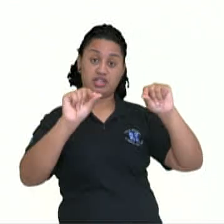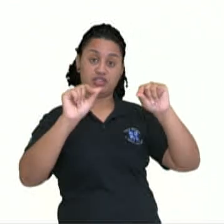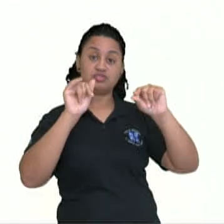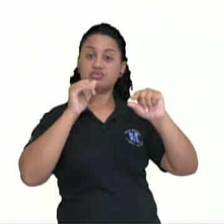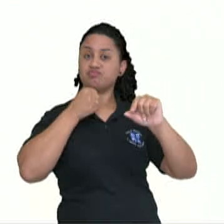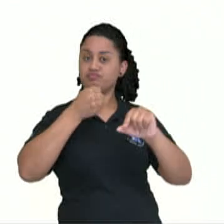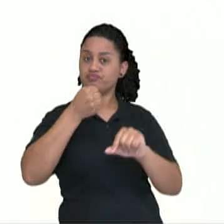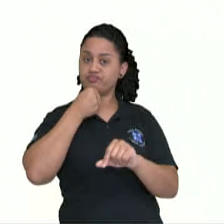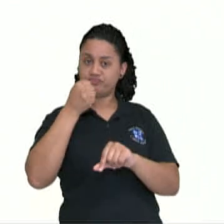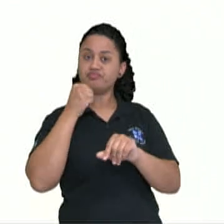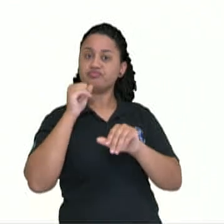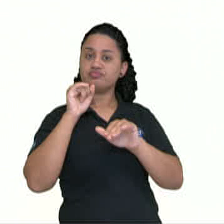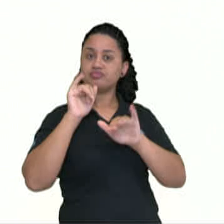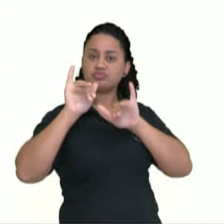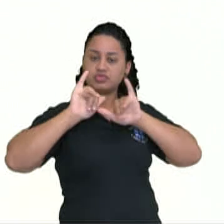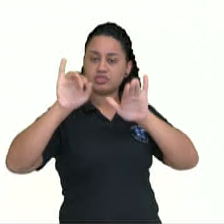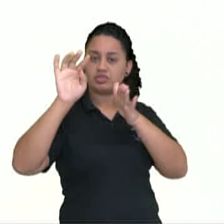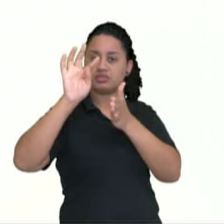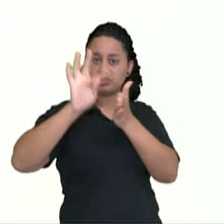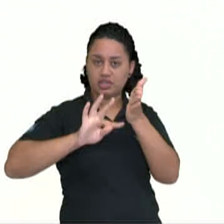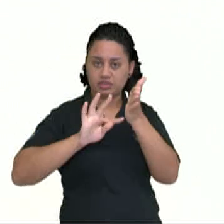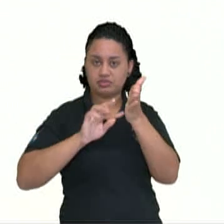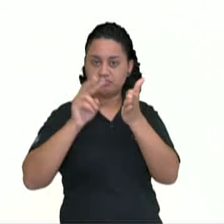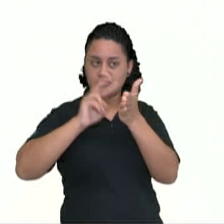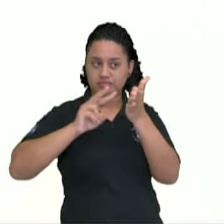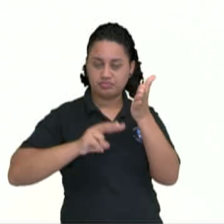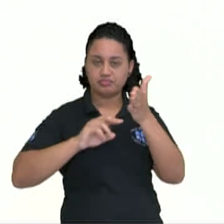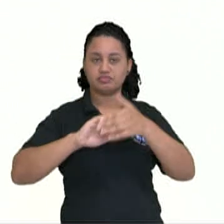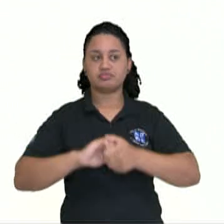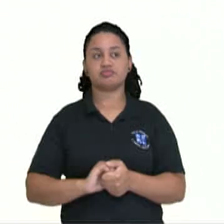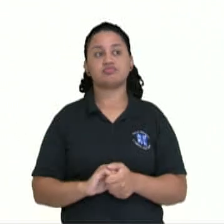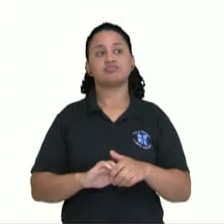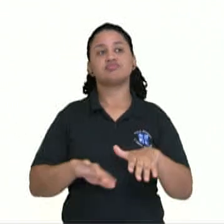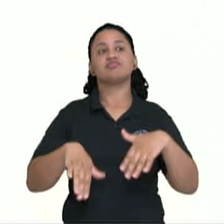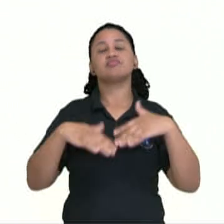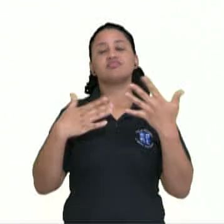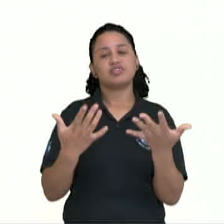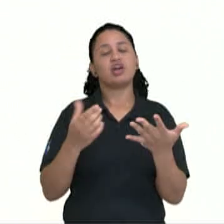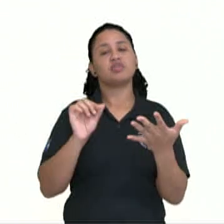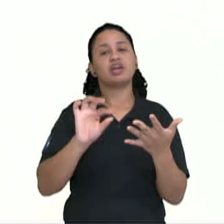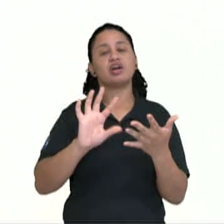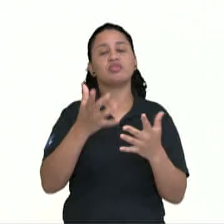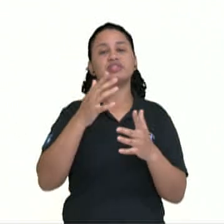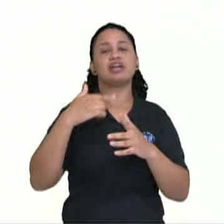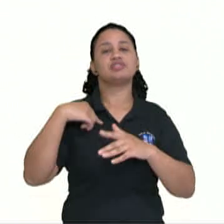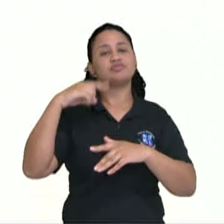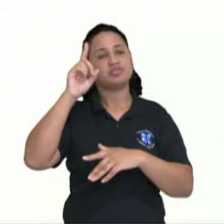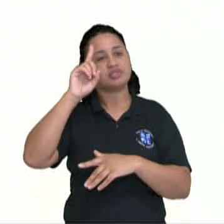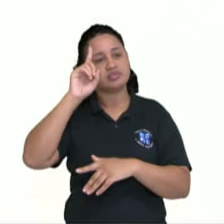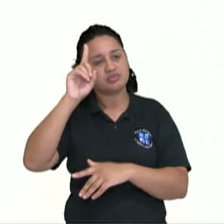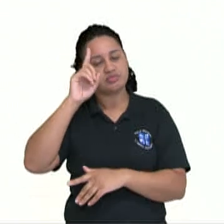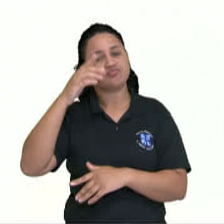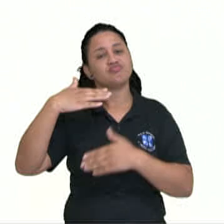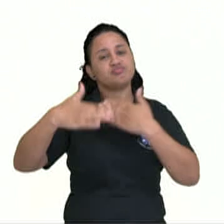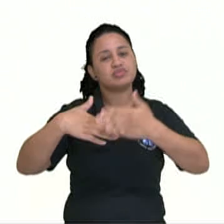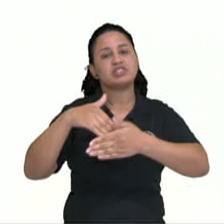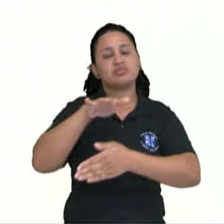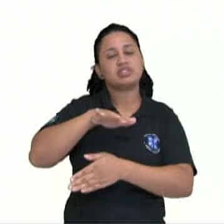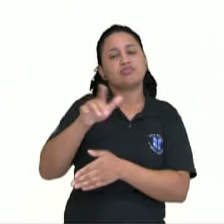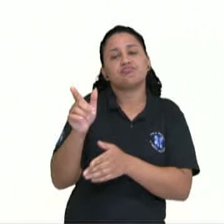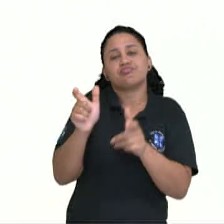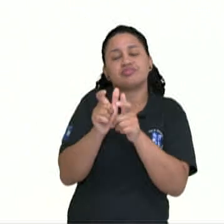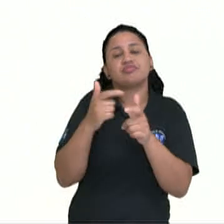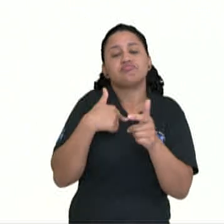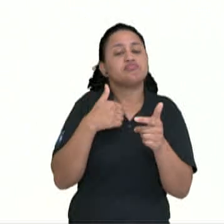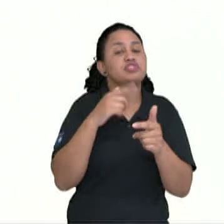da reportagem, então segundo o trecho que vocês leram, né? Felizmente, ele acontece em pequenas atitudes que muitas vezes não